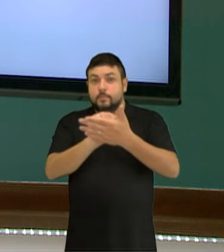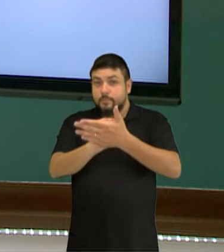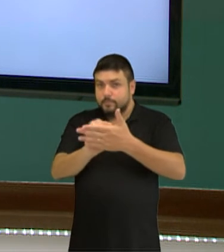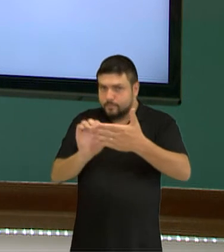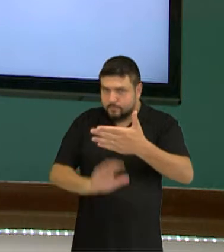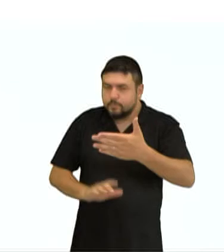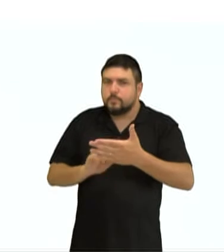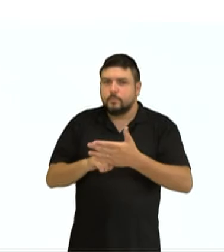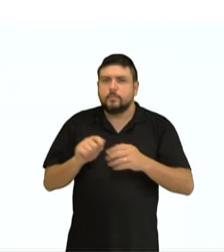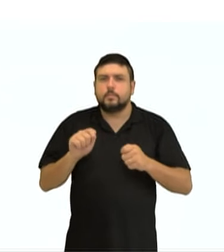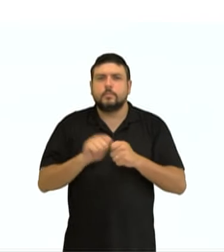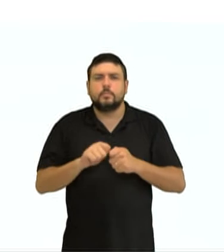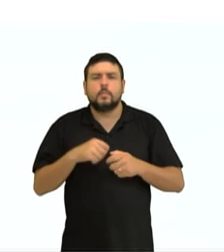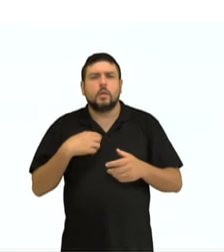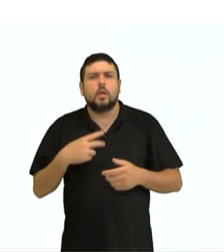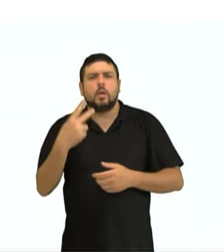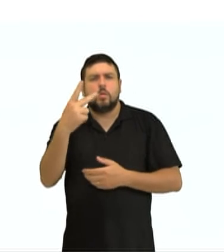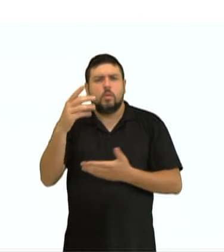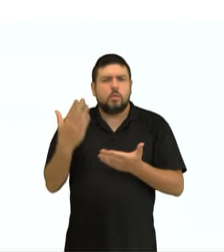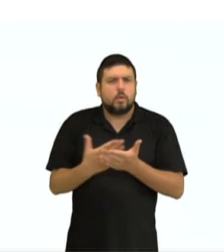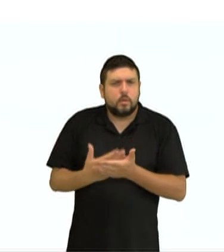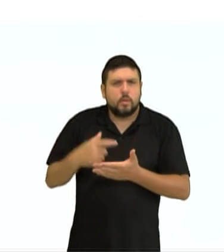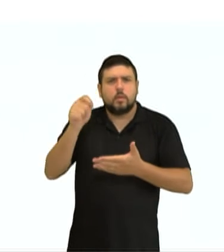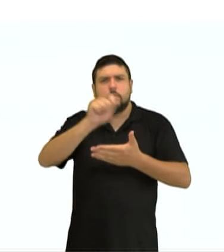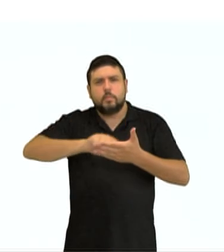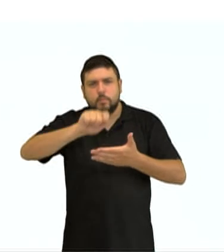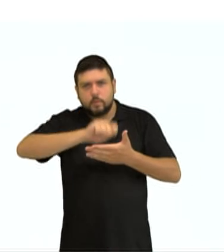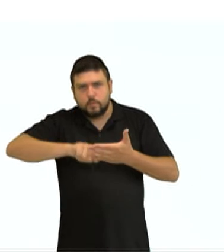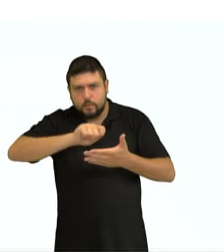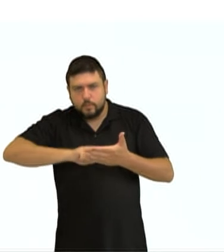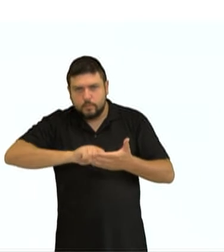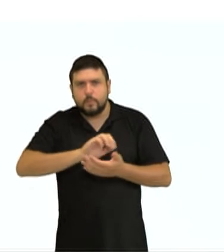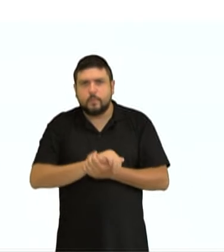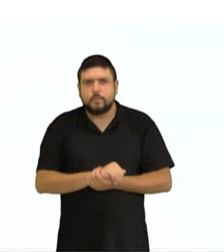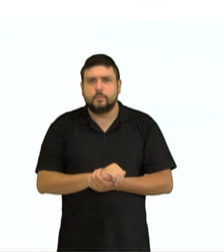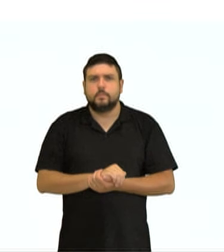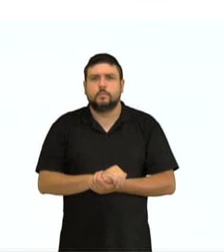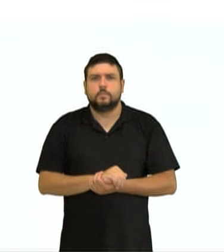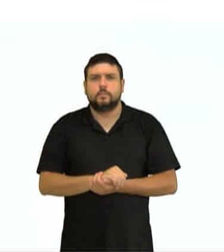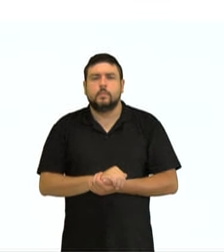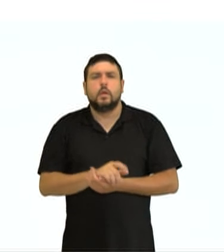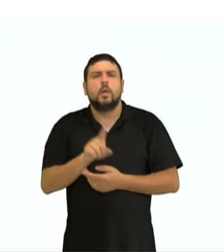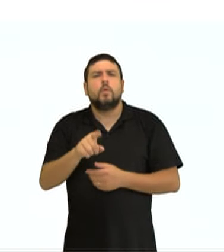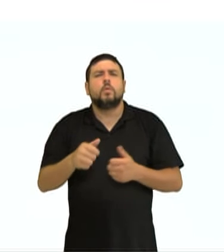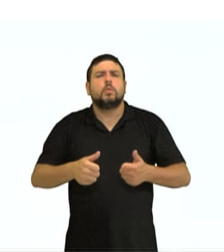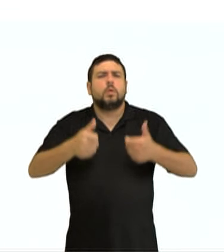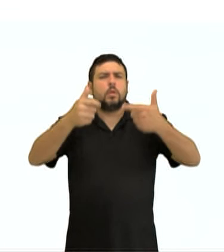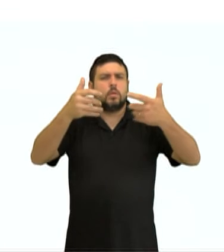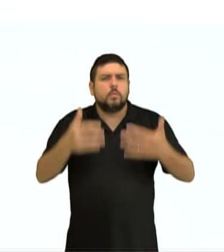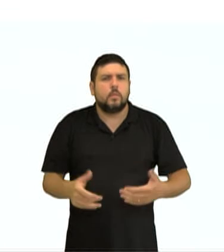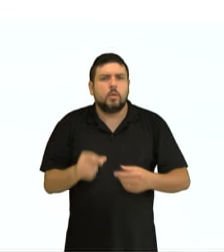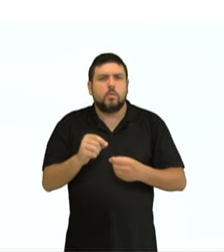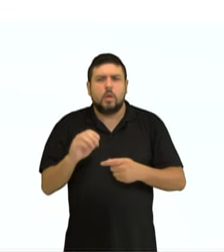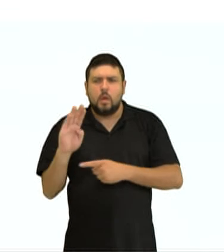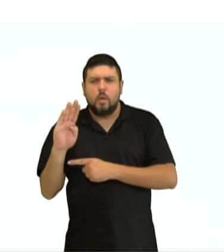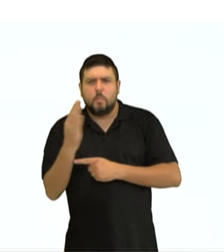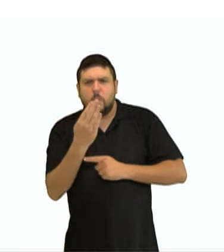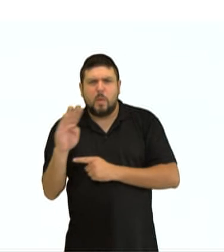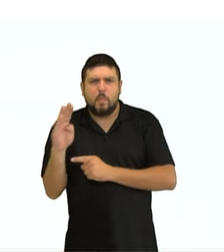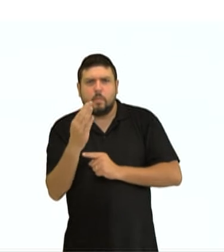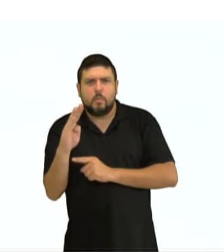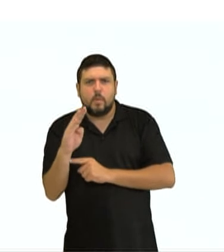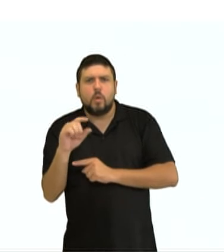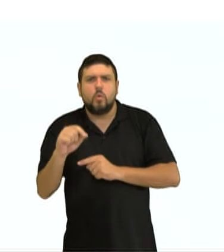essa atividade. Escreva, pegue o seu caderno, anote ali no teu caderno, escreva um parágrafo relacionando as bandeiras com